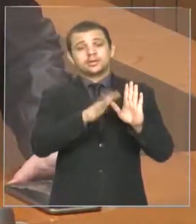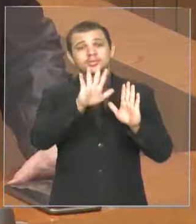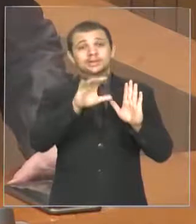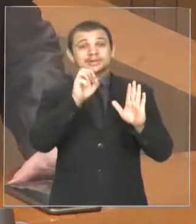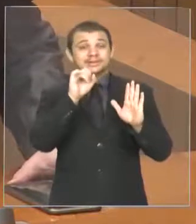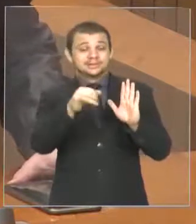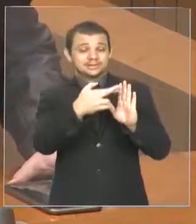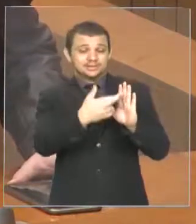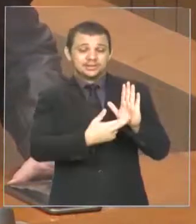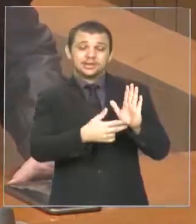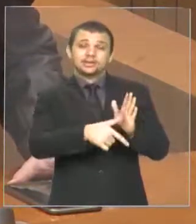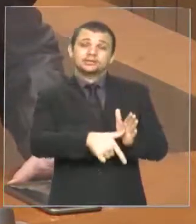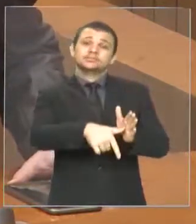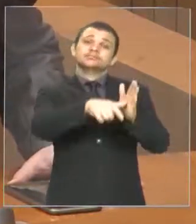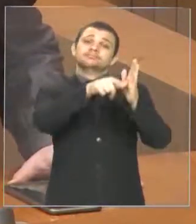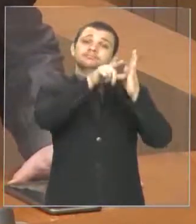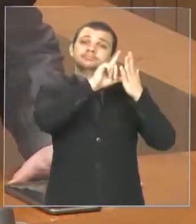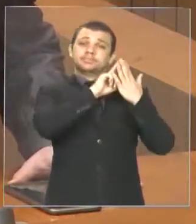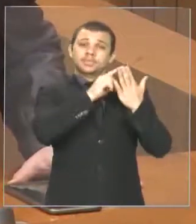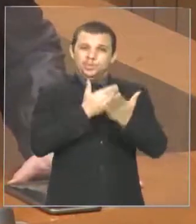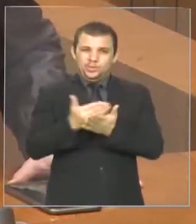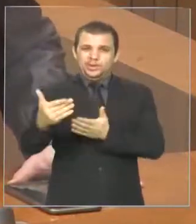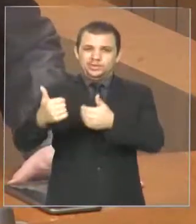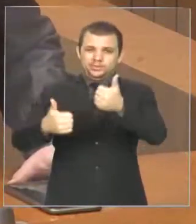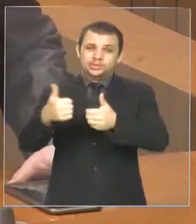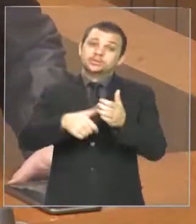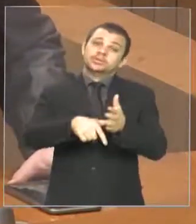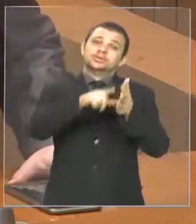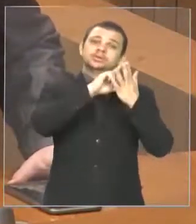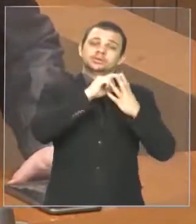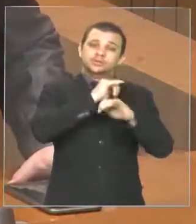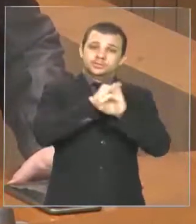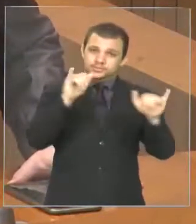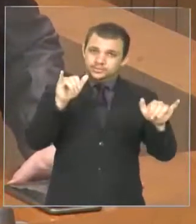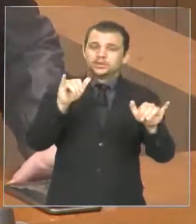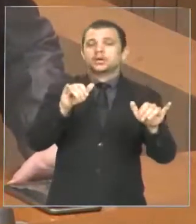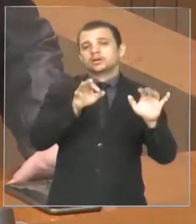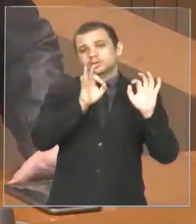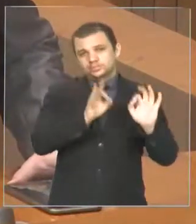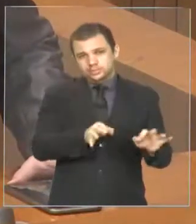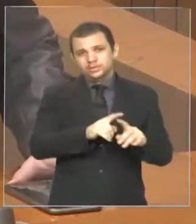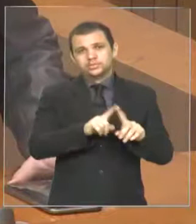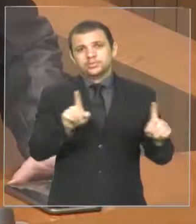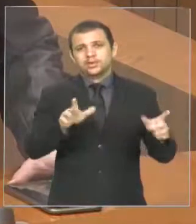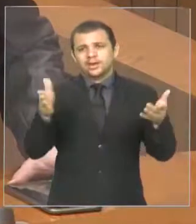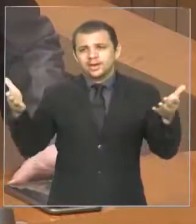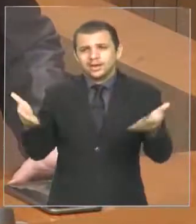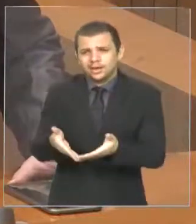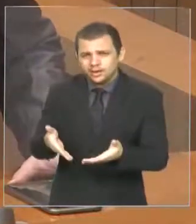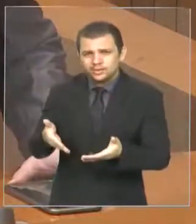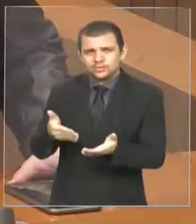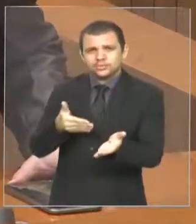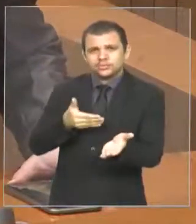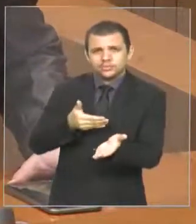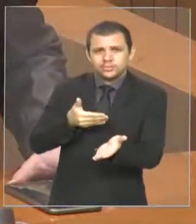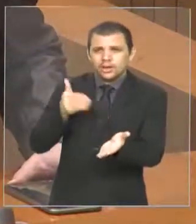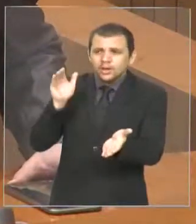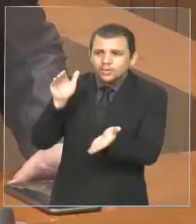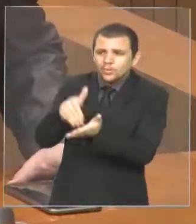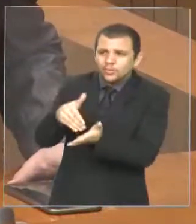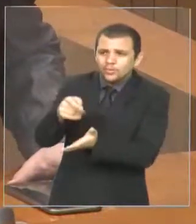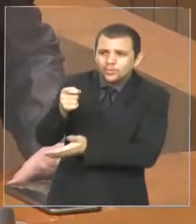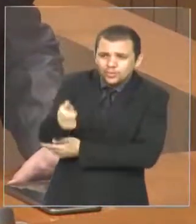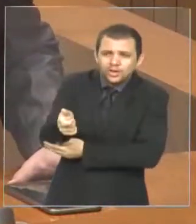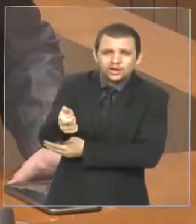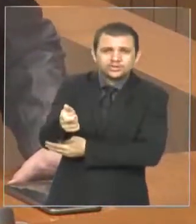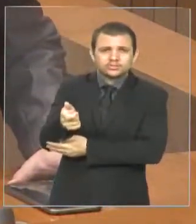anunciada antes do início do campeonato. Da forma que foi anunciada, parece algo casuístico e